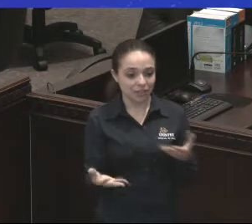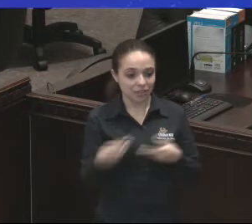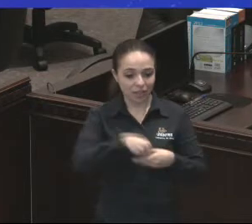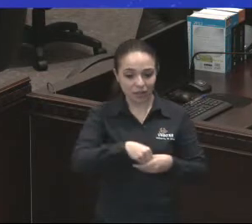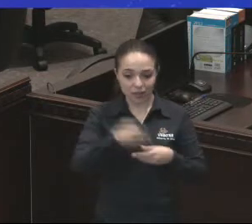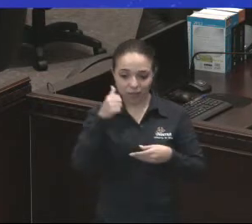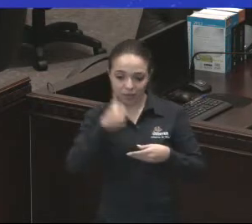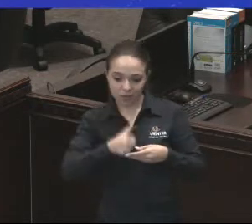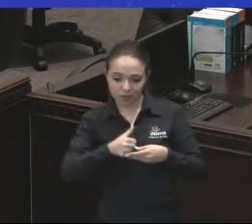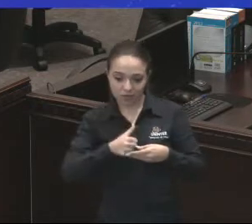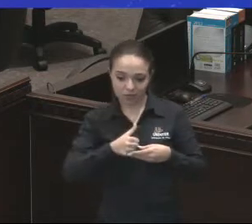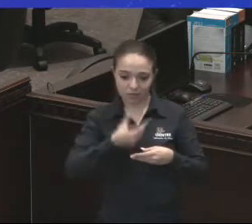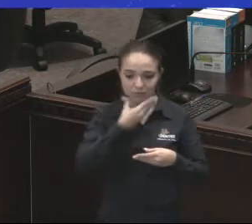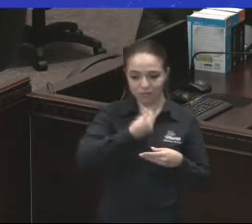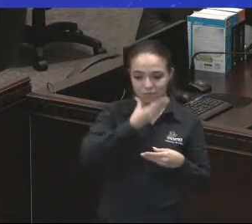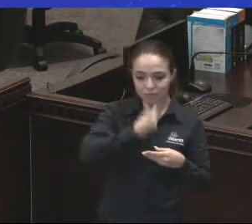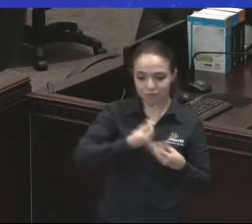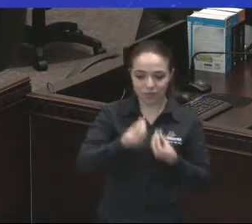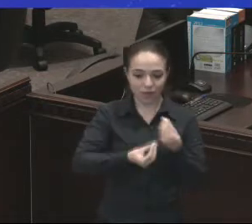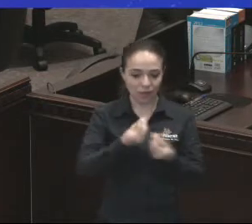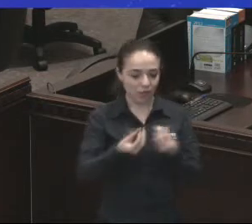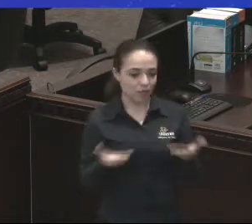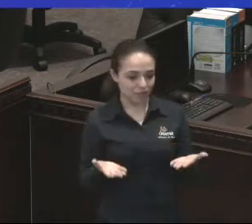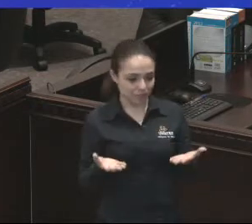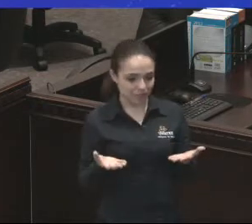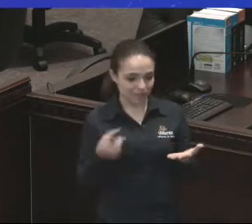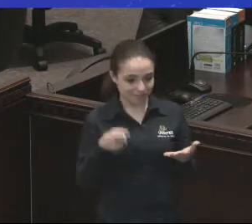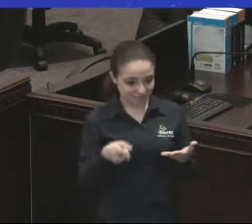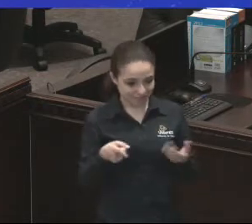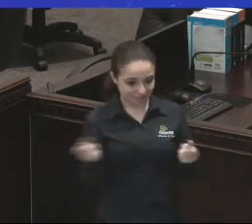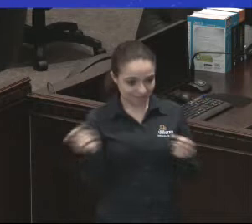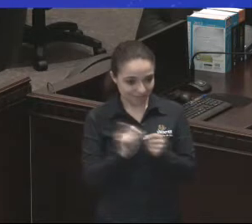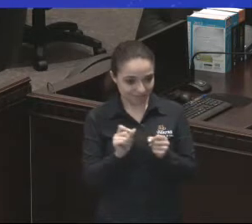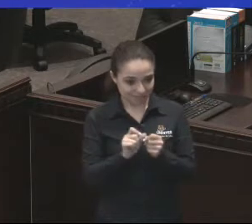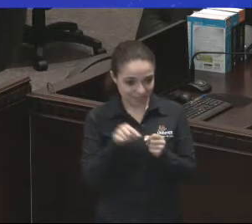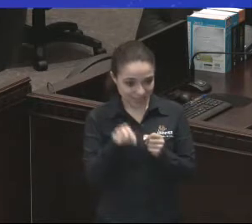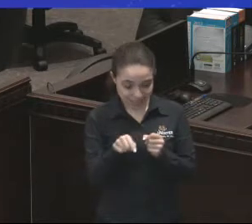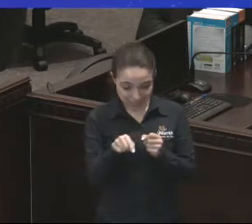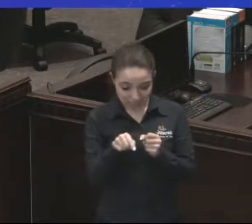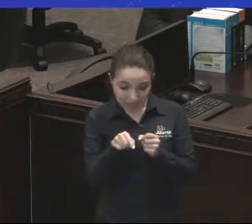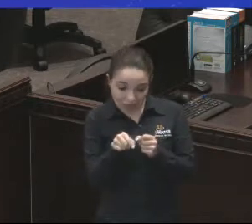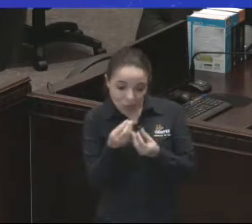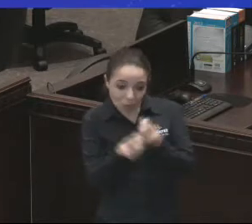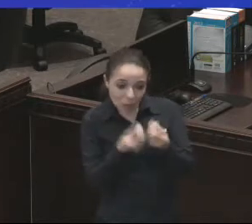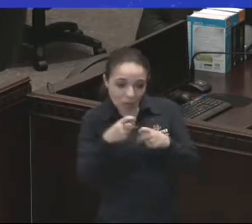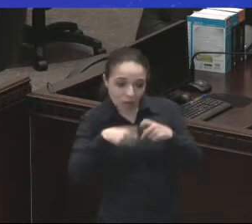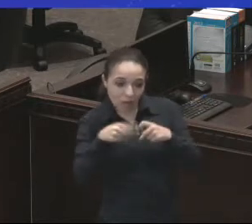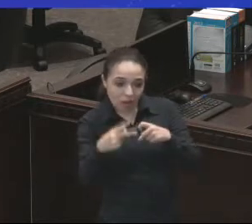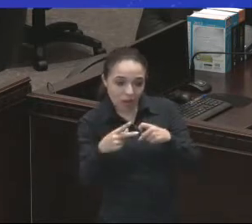apresentou alterações sexuais importantes. E o importante dos hormônios sexuais é que eles são ativos